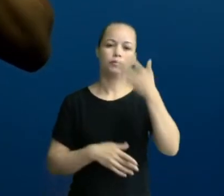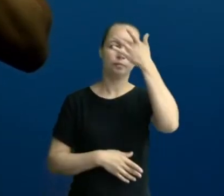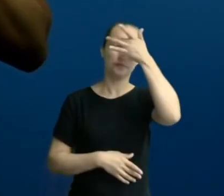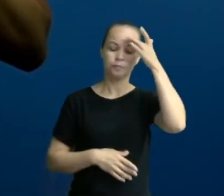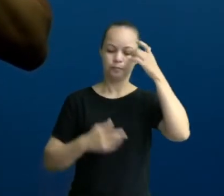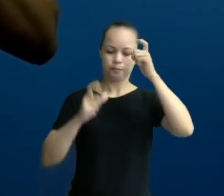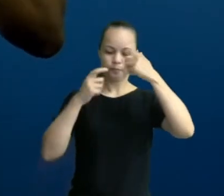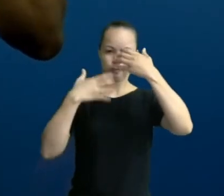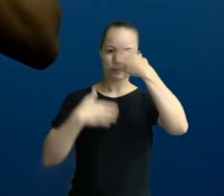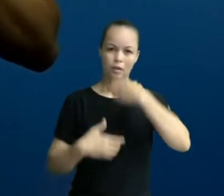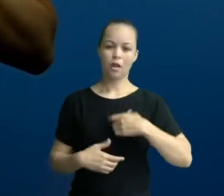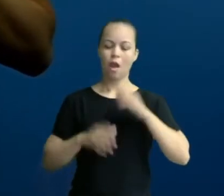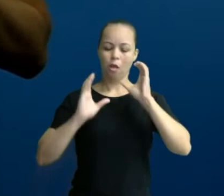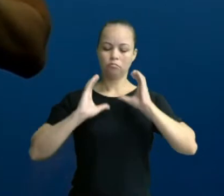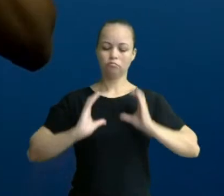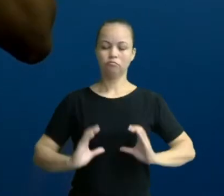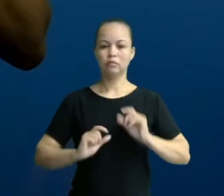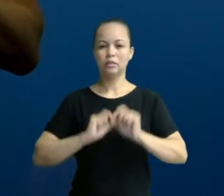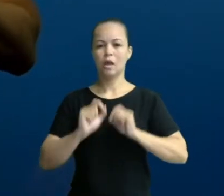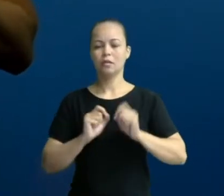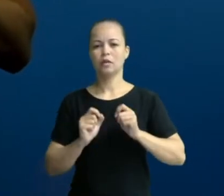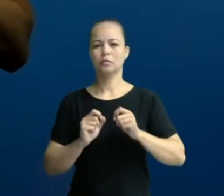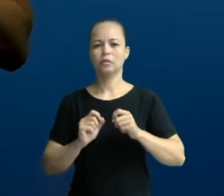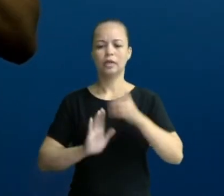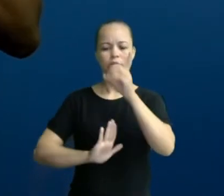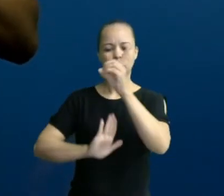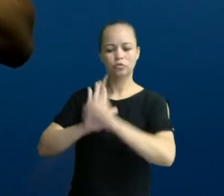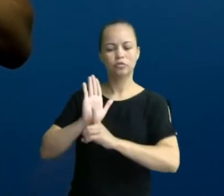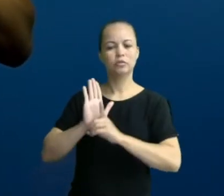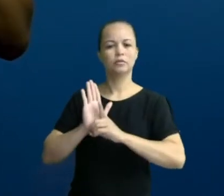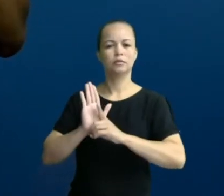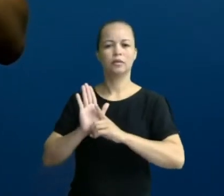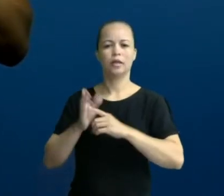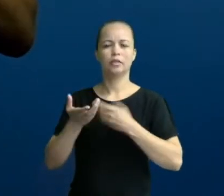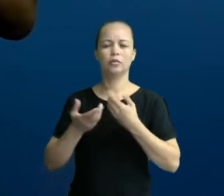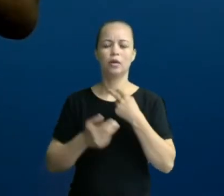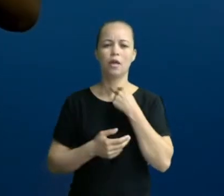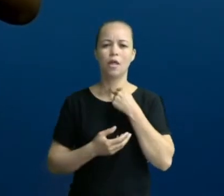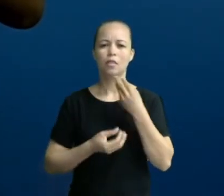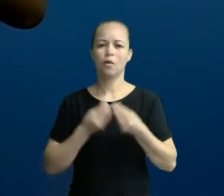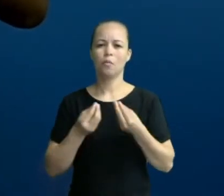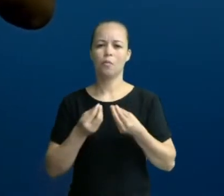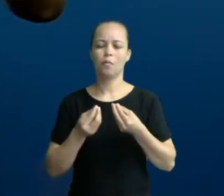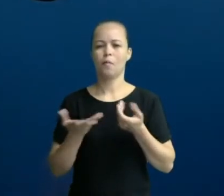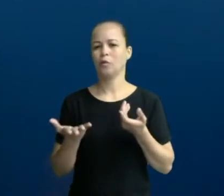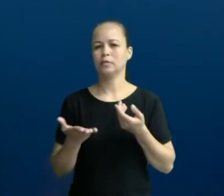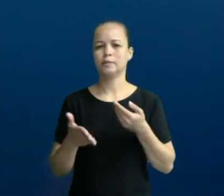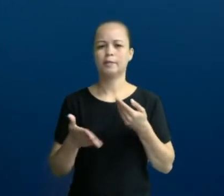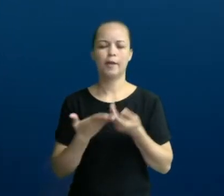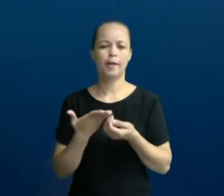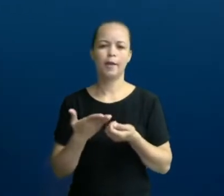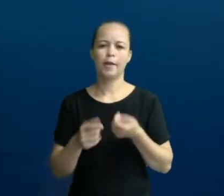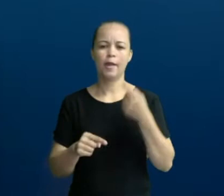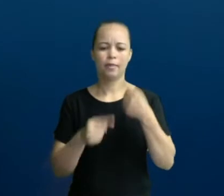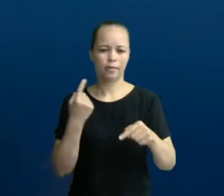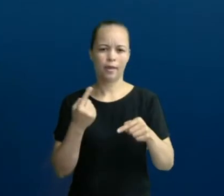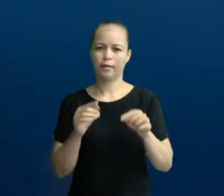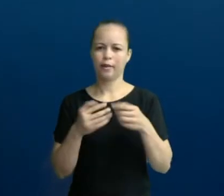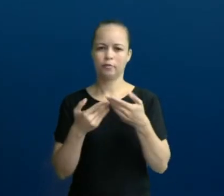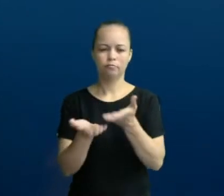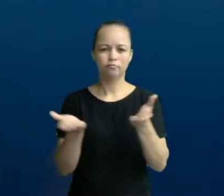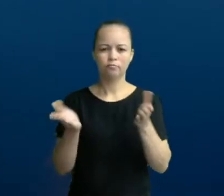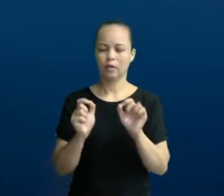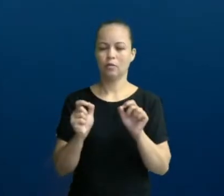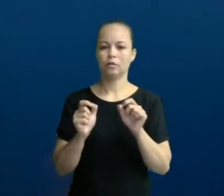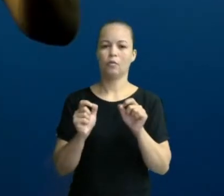de cidadania. É uma forma de garantir direitos que não podem ser subtraídos e negados de você. Então, é uma forma também de você abrir